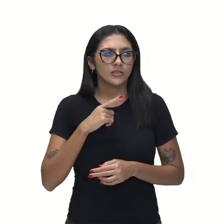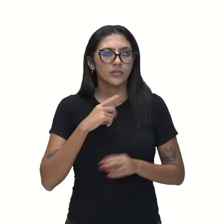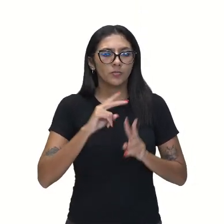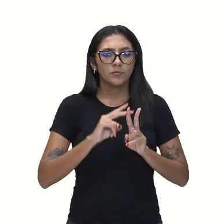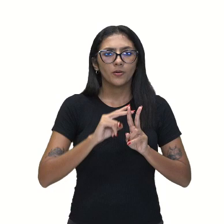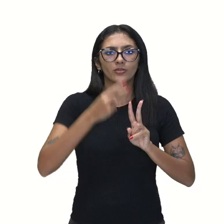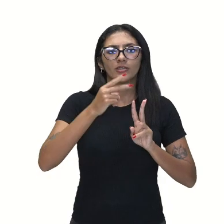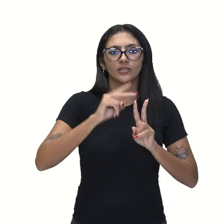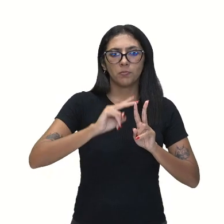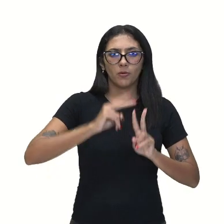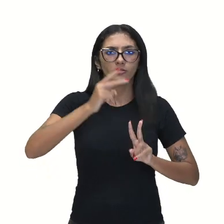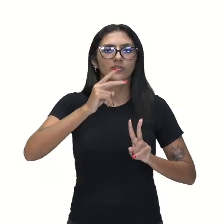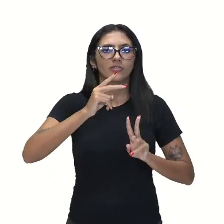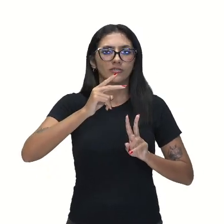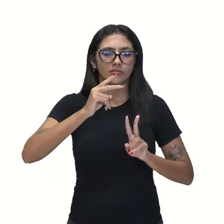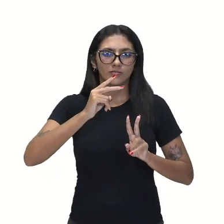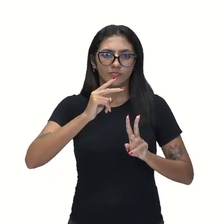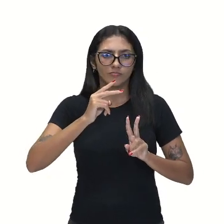potência, veja.